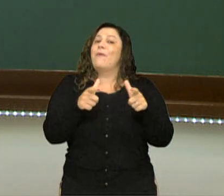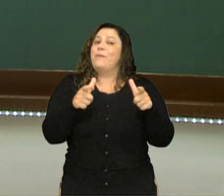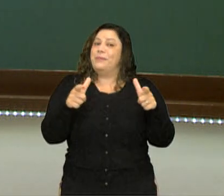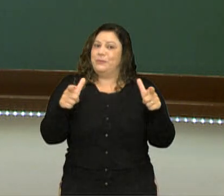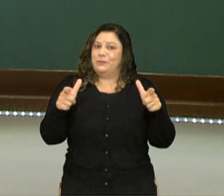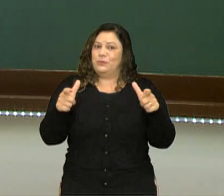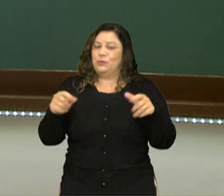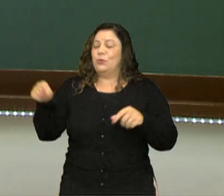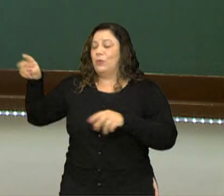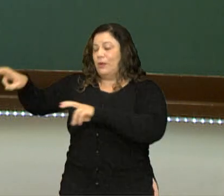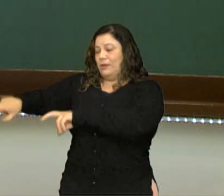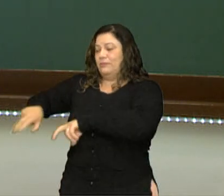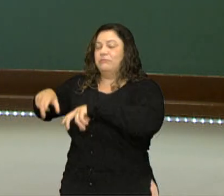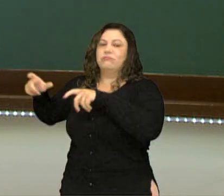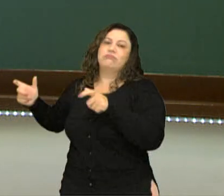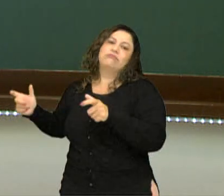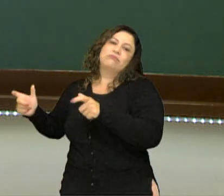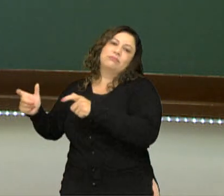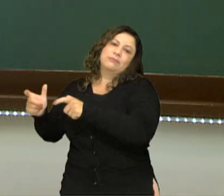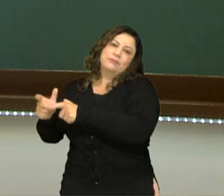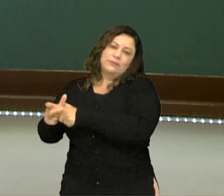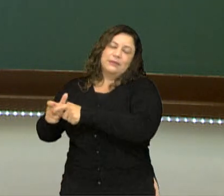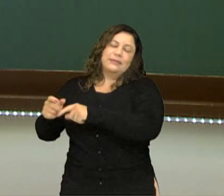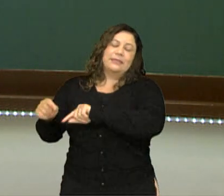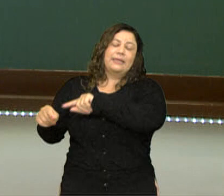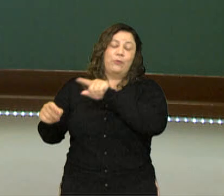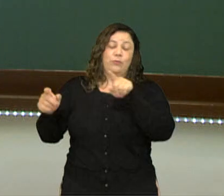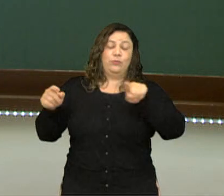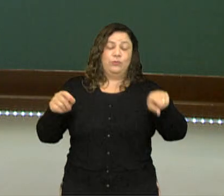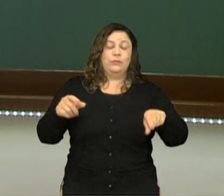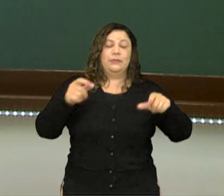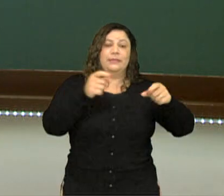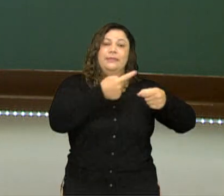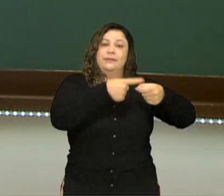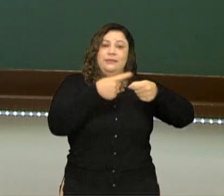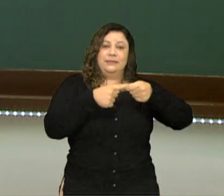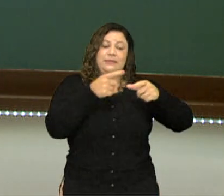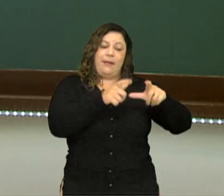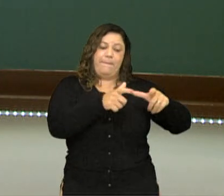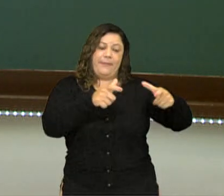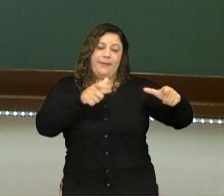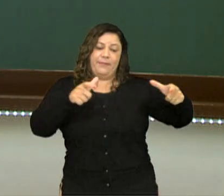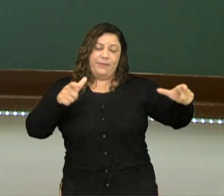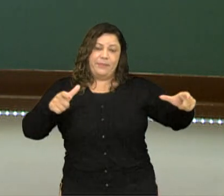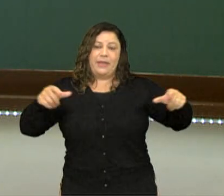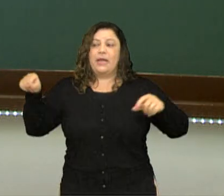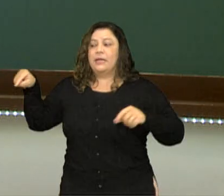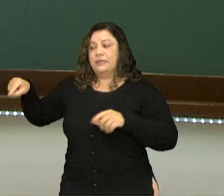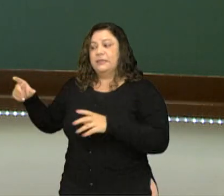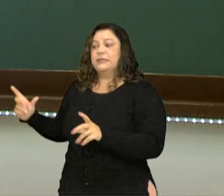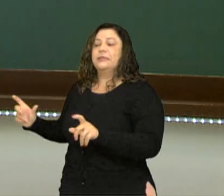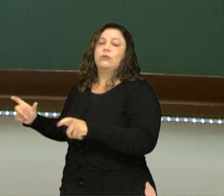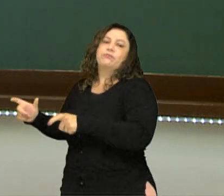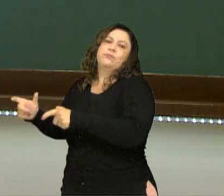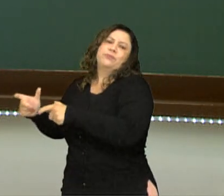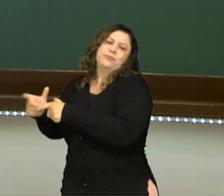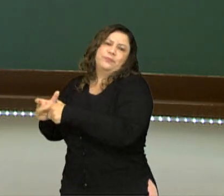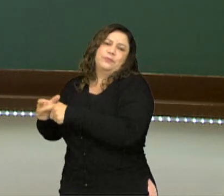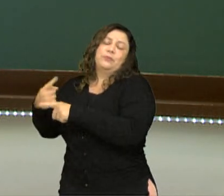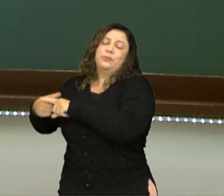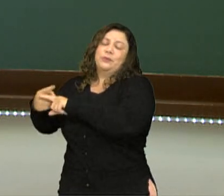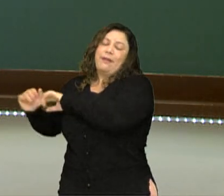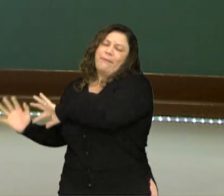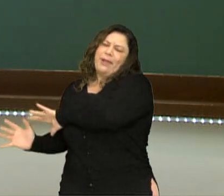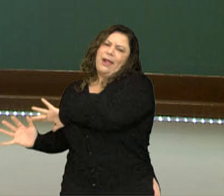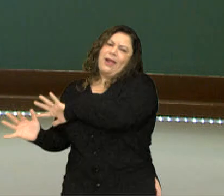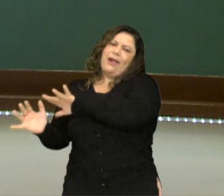rural. Então, esse aumento da população urbana e redução da população rural, porque as pessoas saíram do